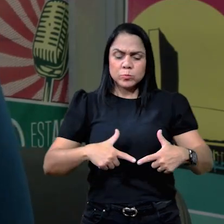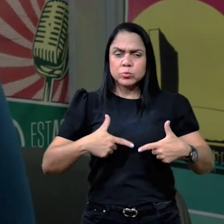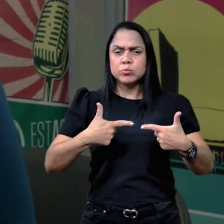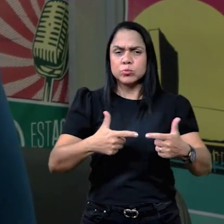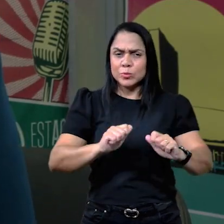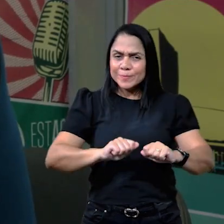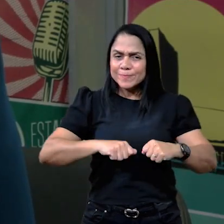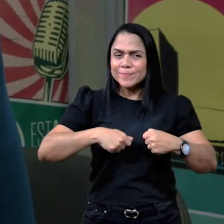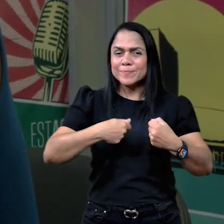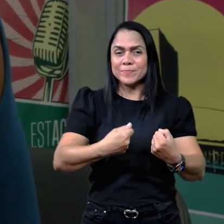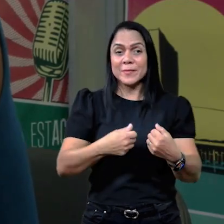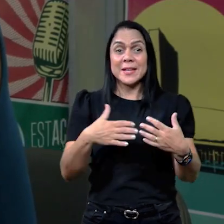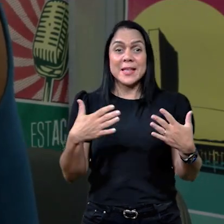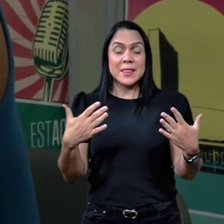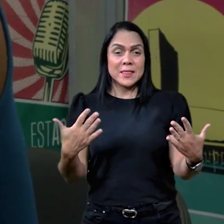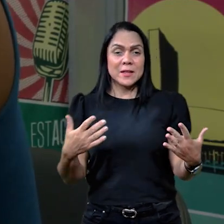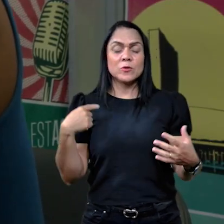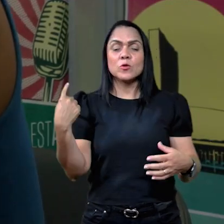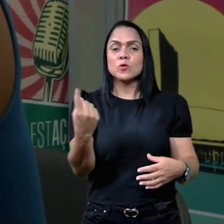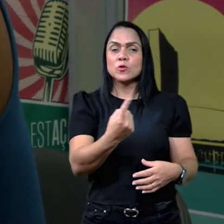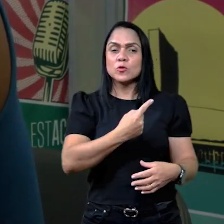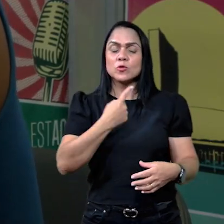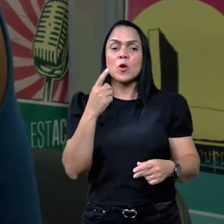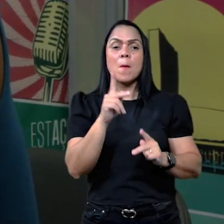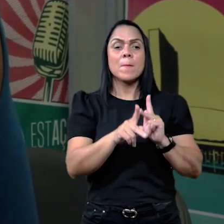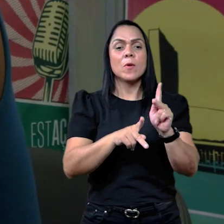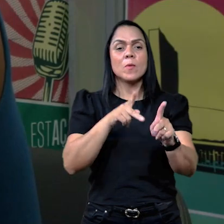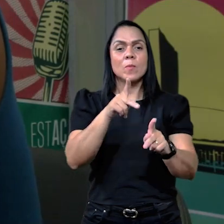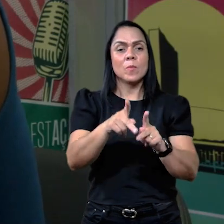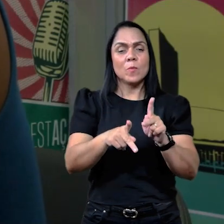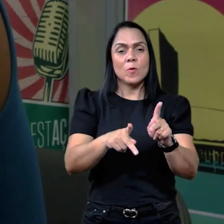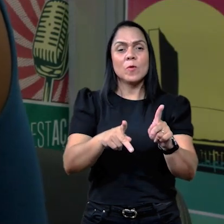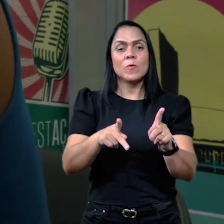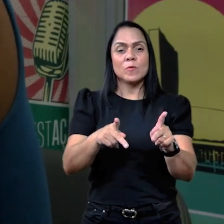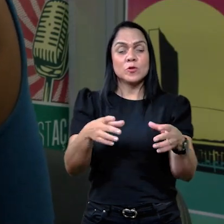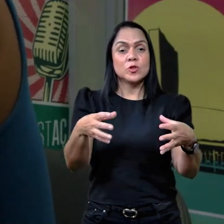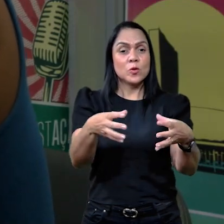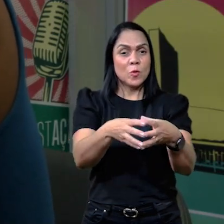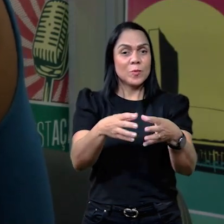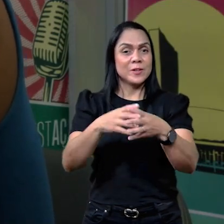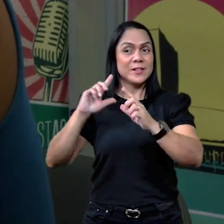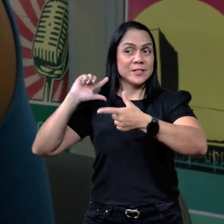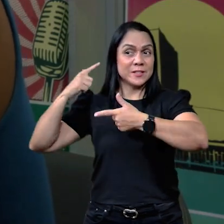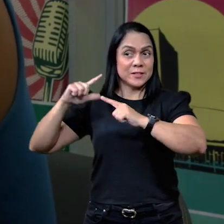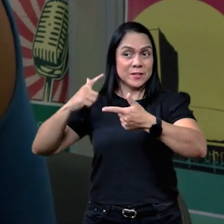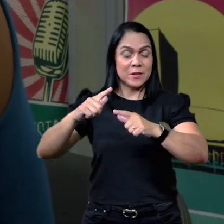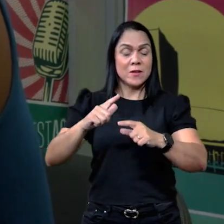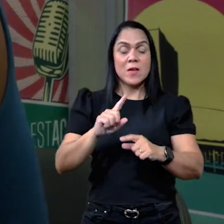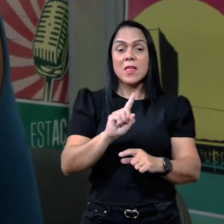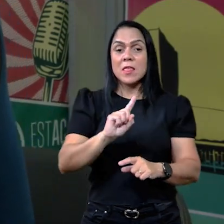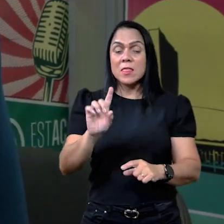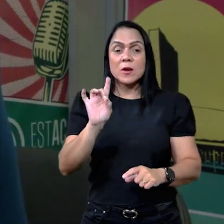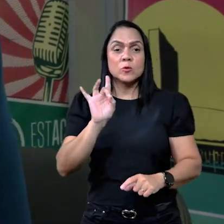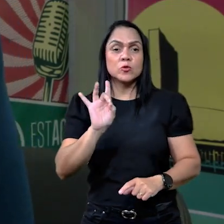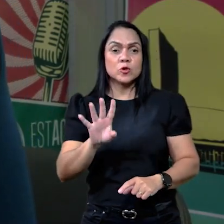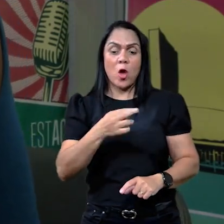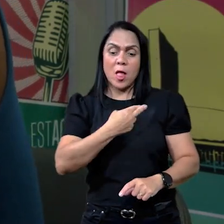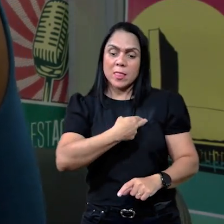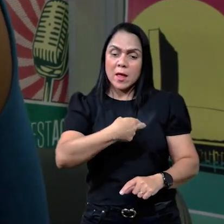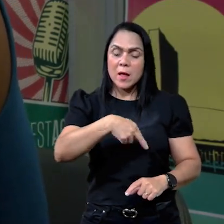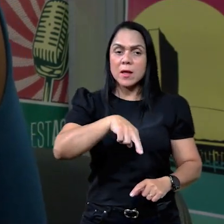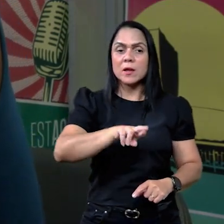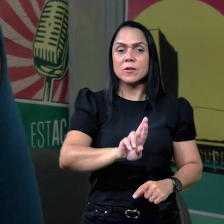que a gente é reconhecido como um povo e comunidade tradicional e não somente pelo viés da